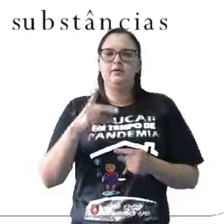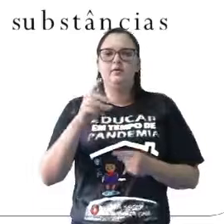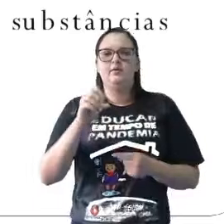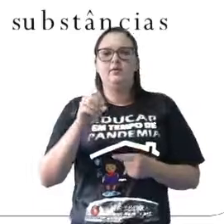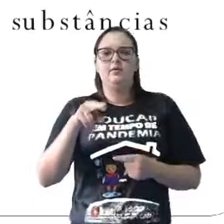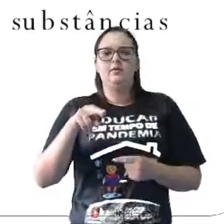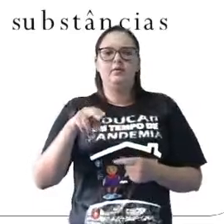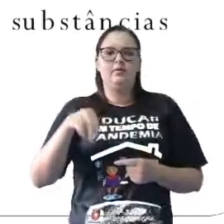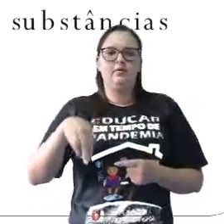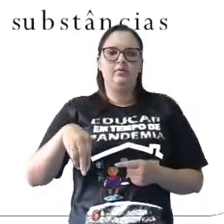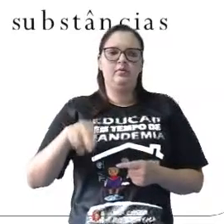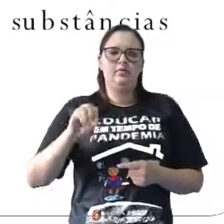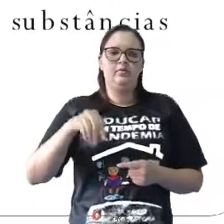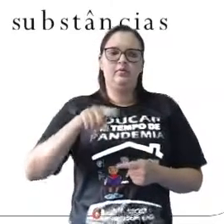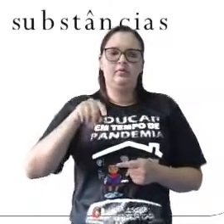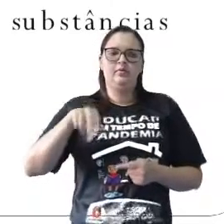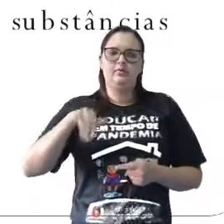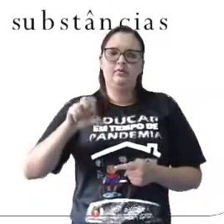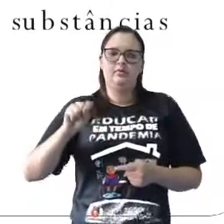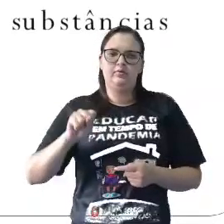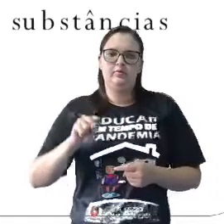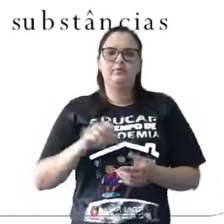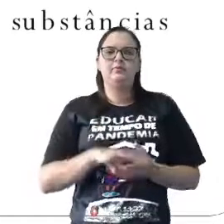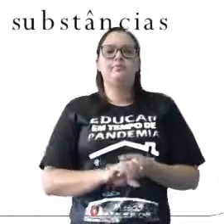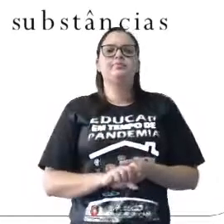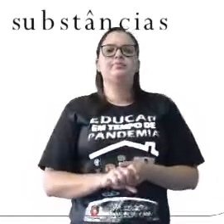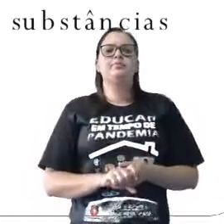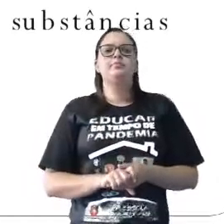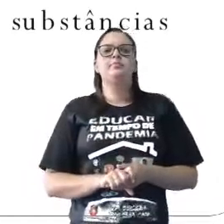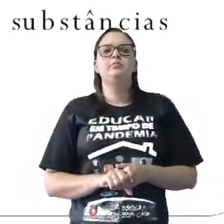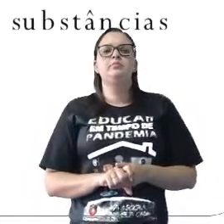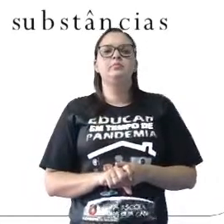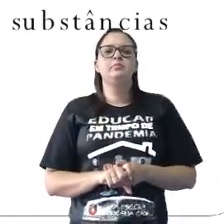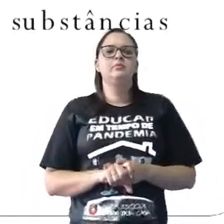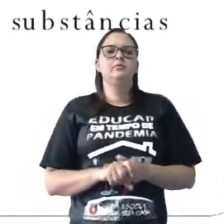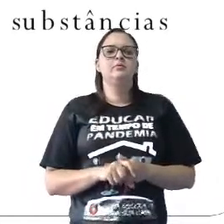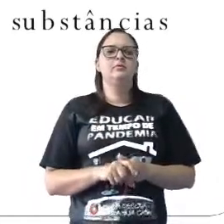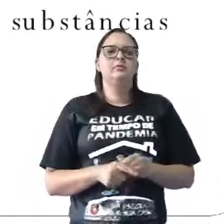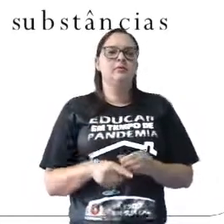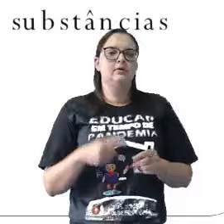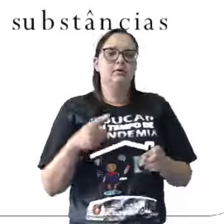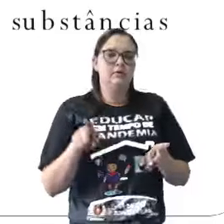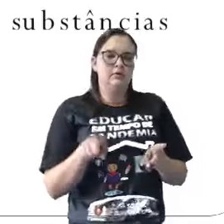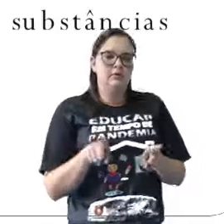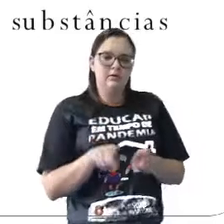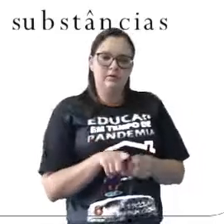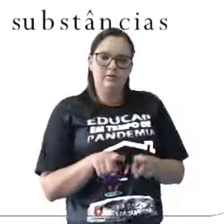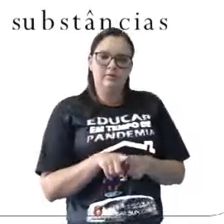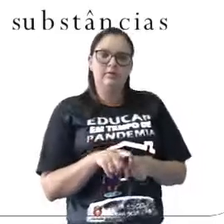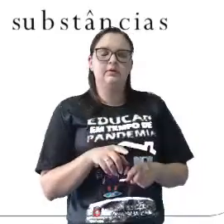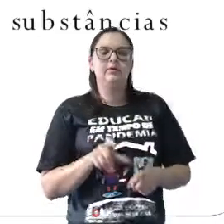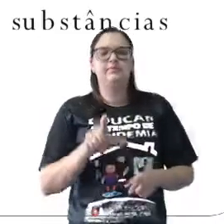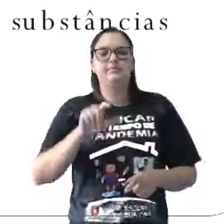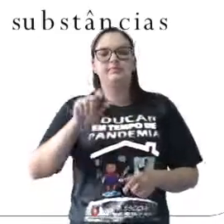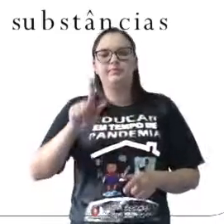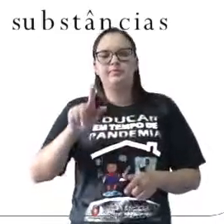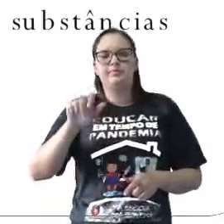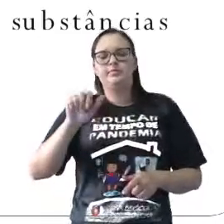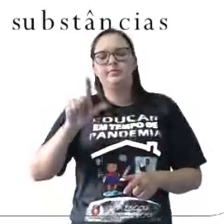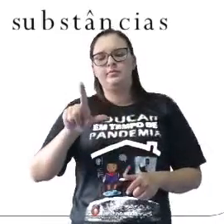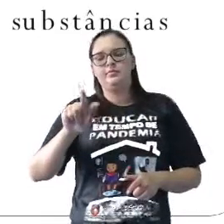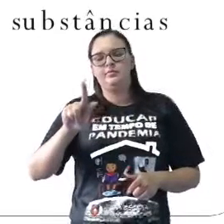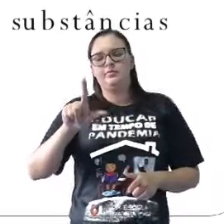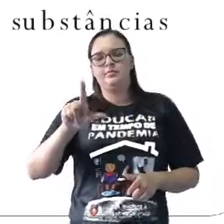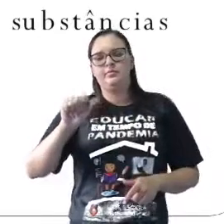chamadas de células-alvo ou órgãos-alvo. Glândulas, elas são órgãos responsáveis por produzir e liberar essas substâncias.